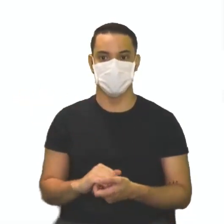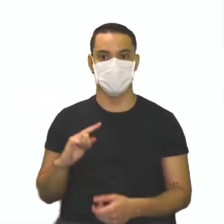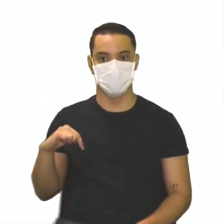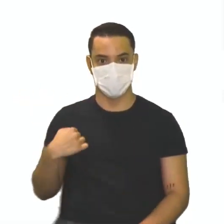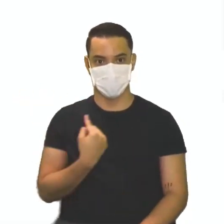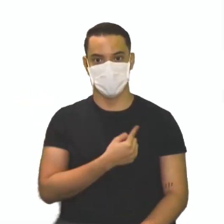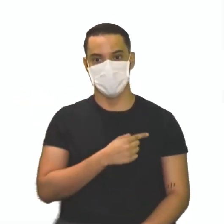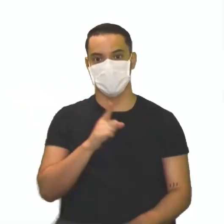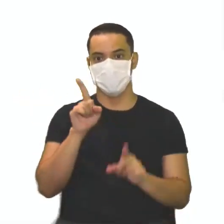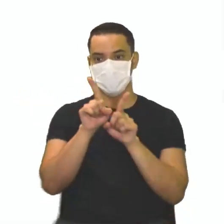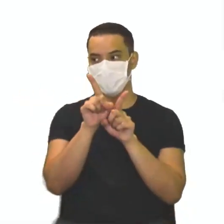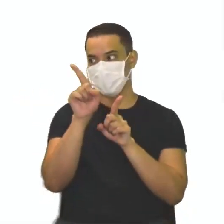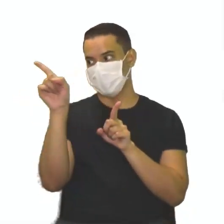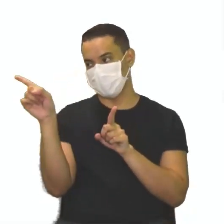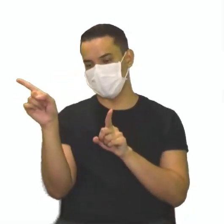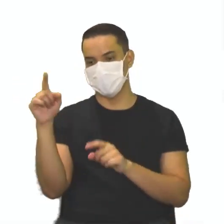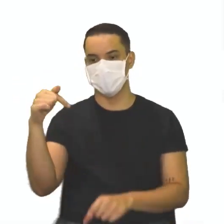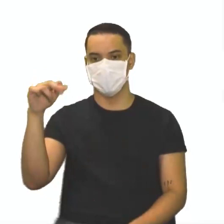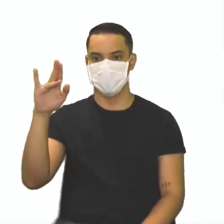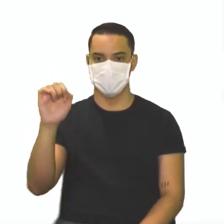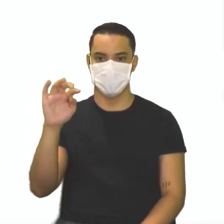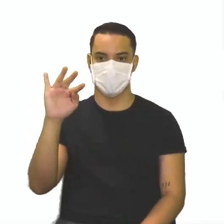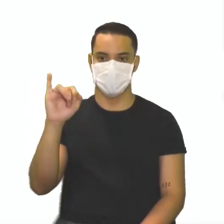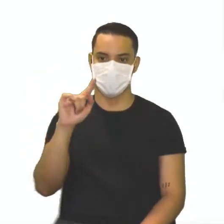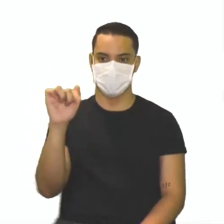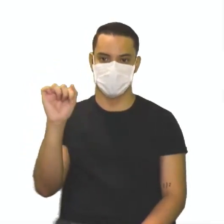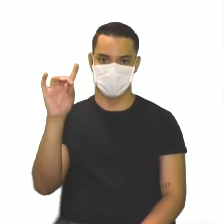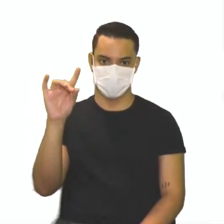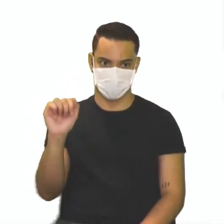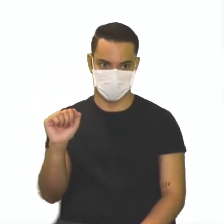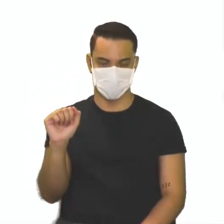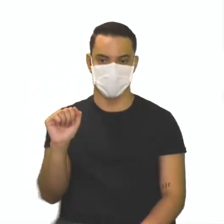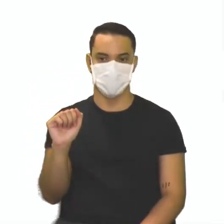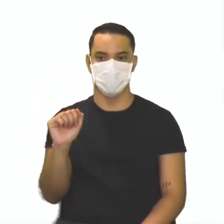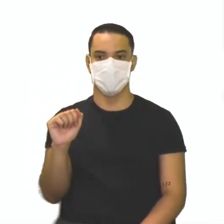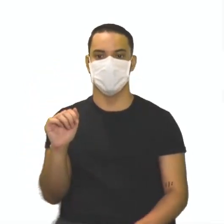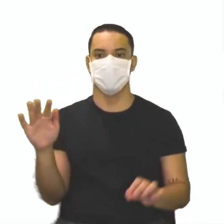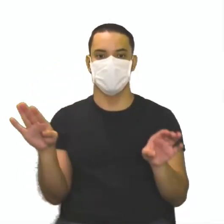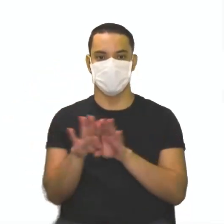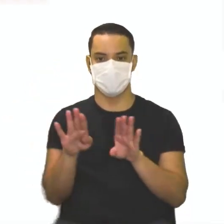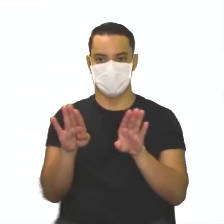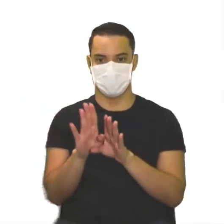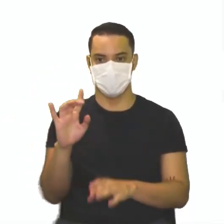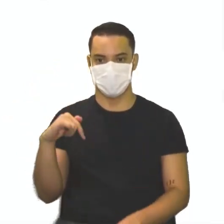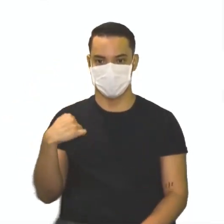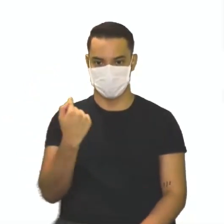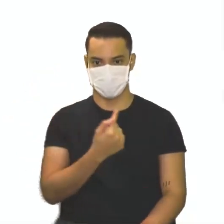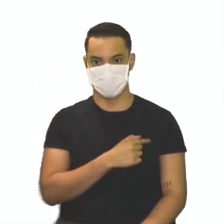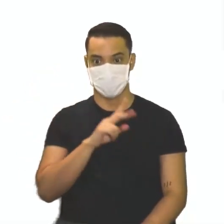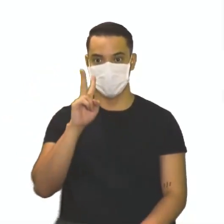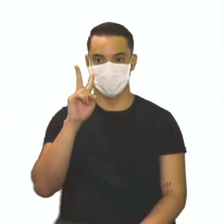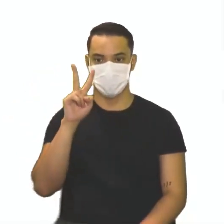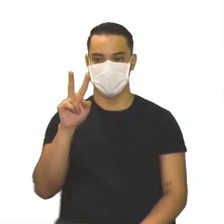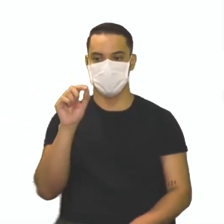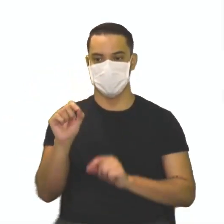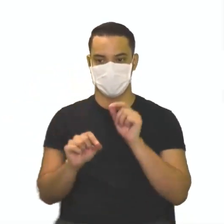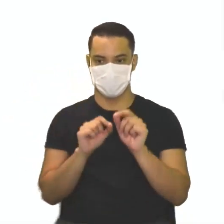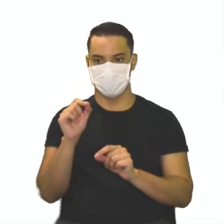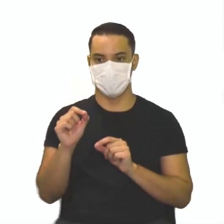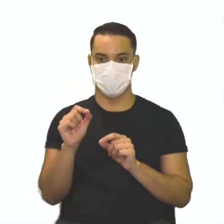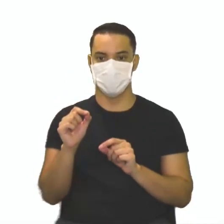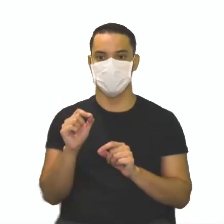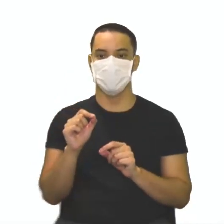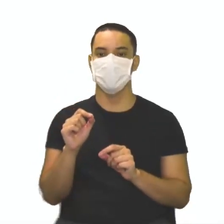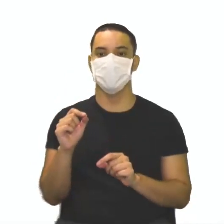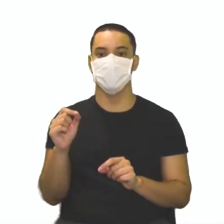carga elétrica, ela é quantizada, ok? Nós vimos também que o valor